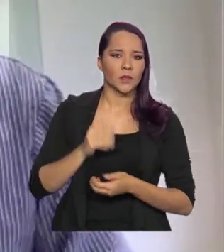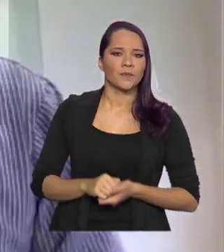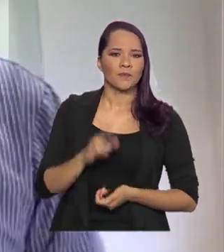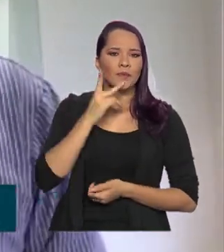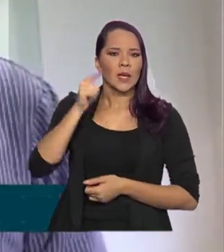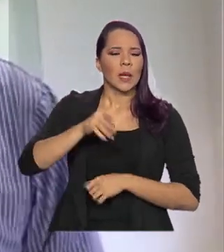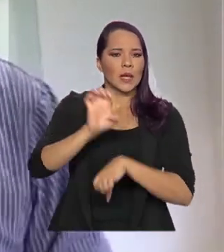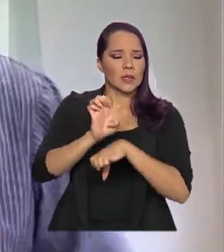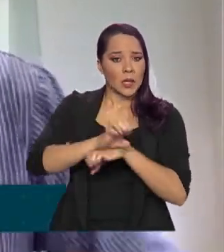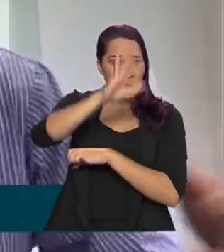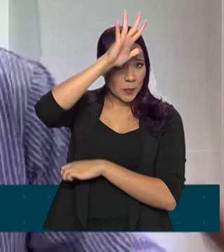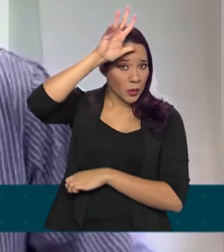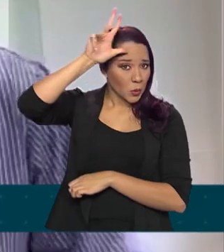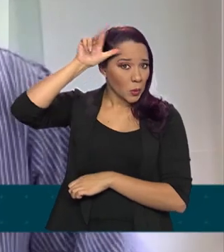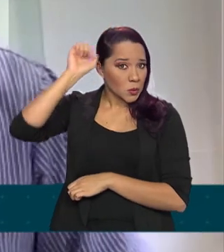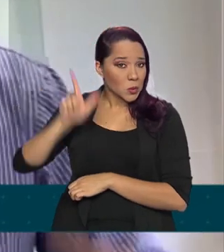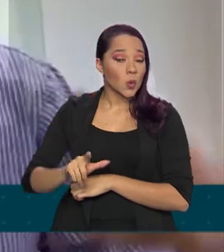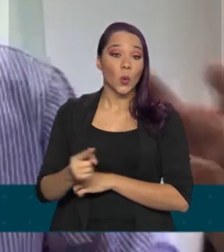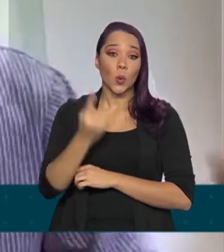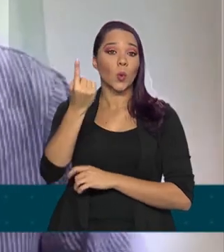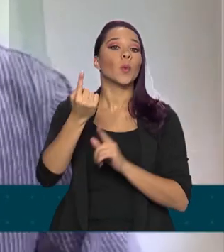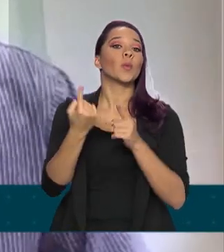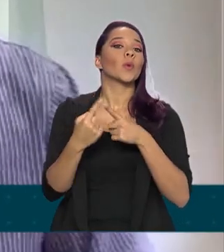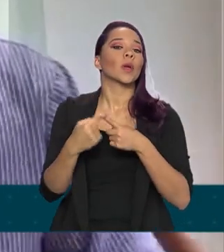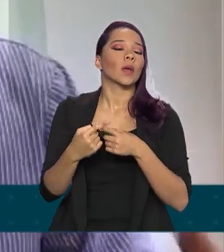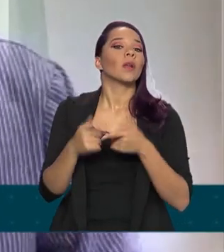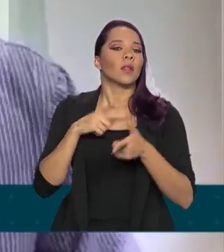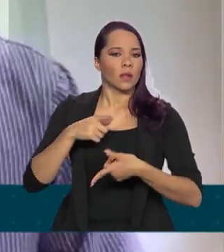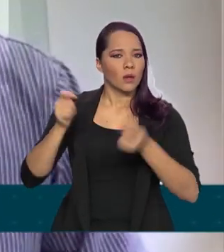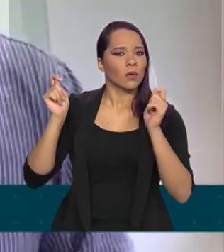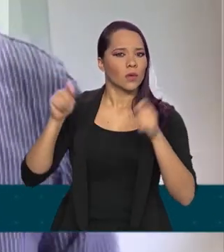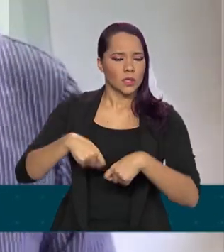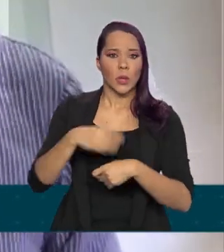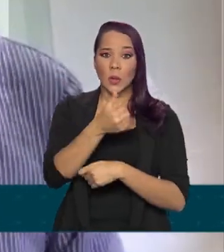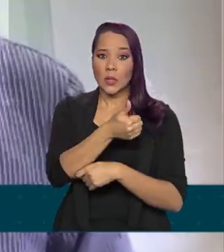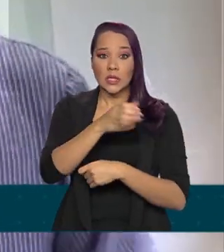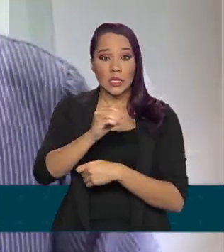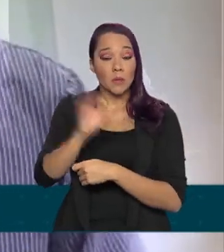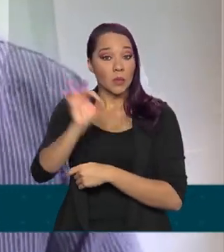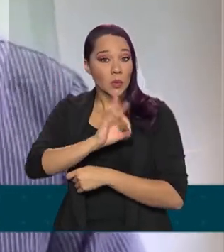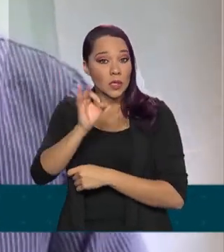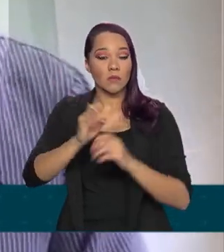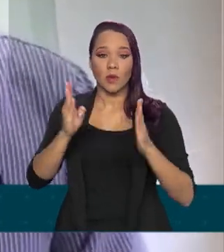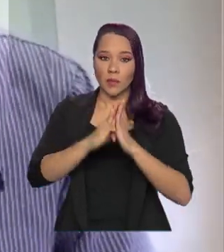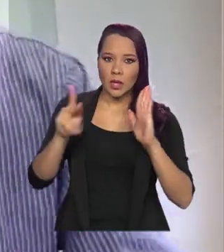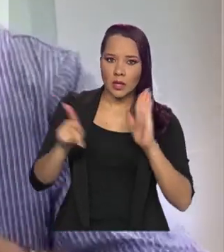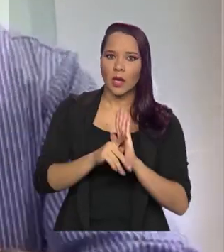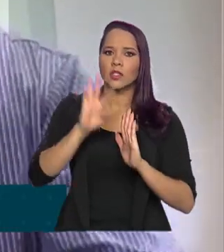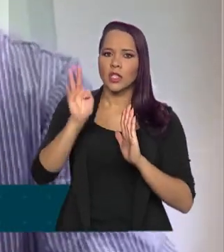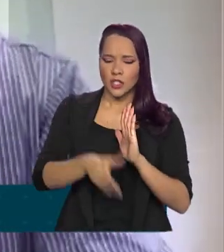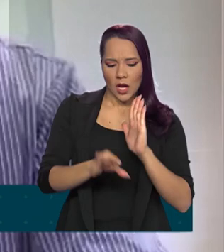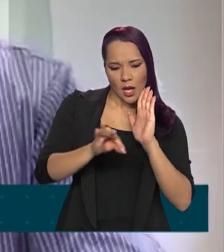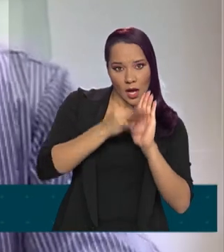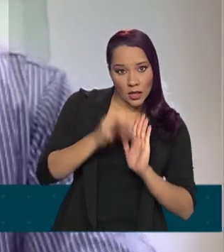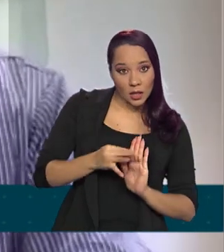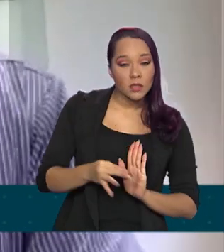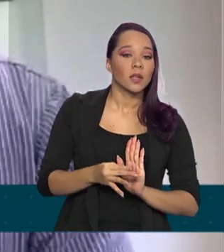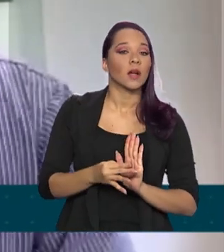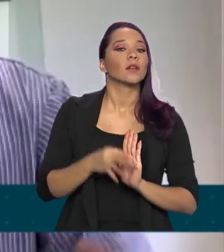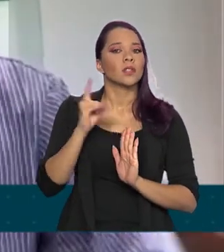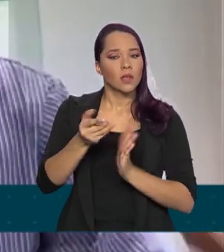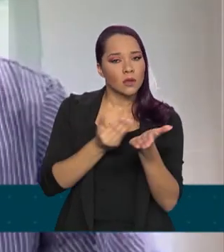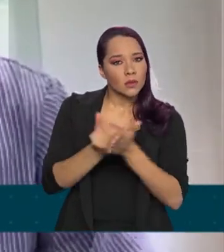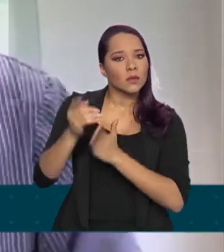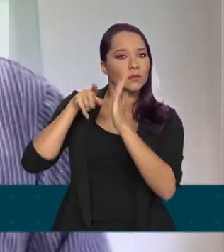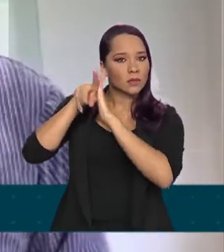do Sul é um dos estados pilotos porque apresentou as condições, tem praticamente 100% das propriedades já dentro do CAR, já iniciou o processo de